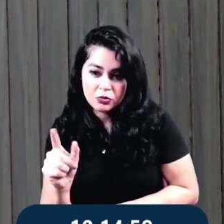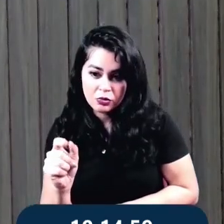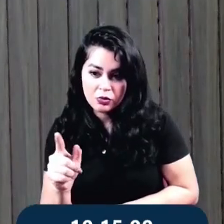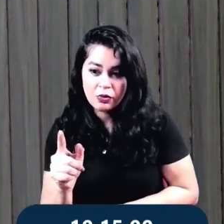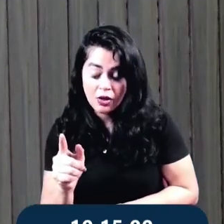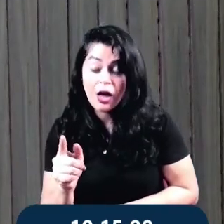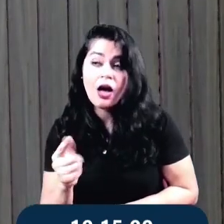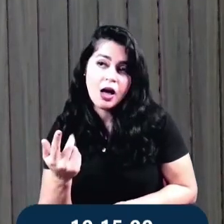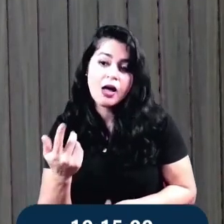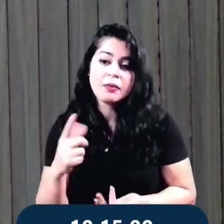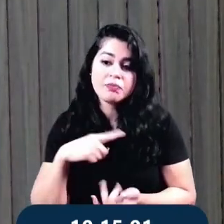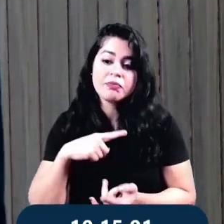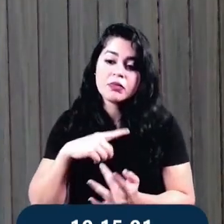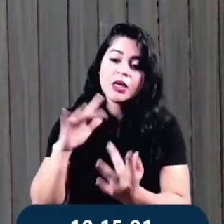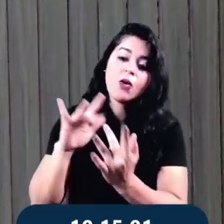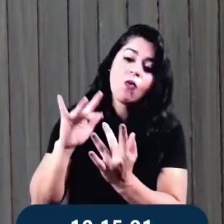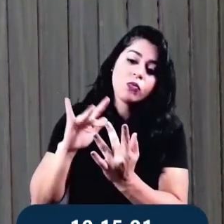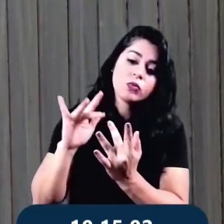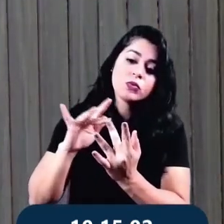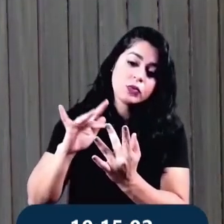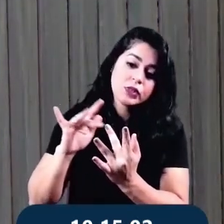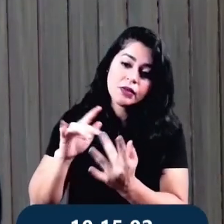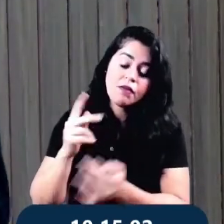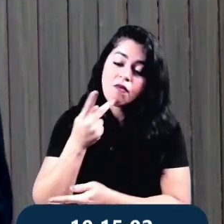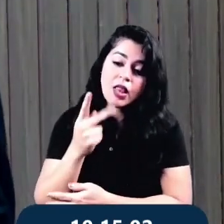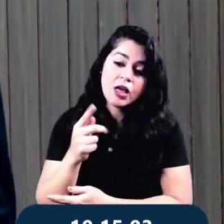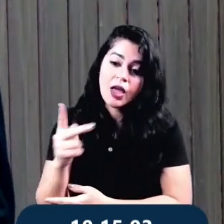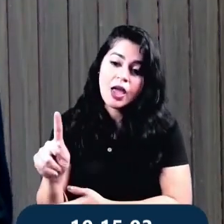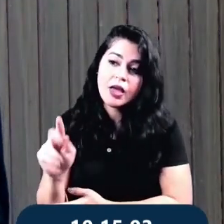ruim, bola dividida, vamos perguntar para o povo.